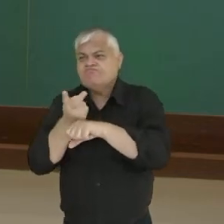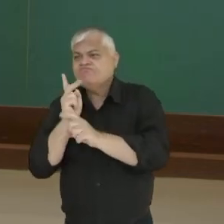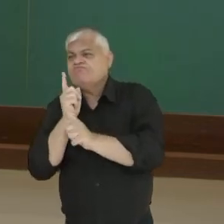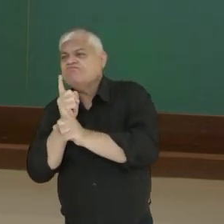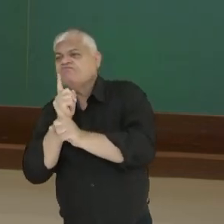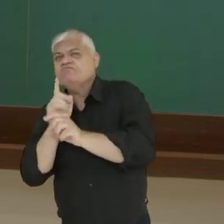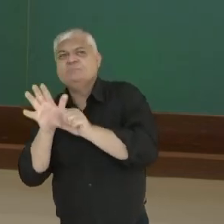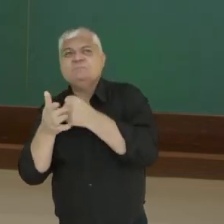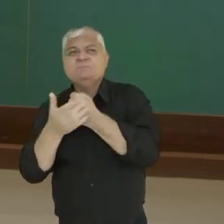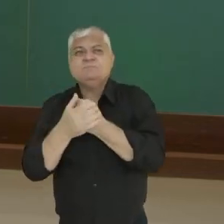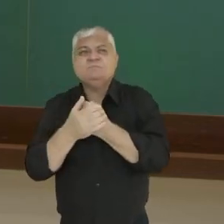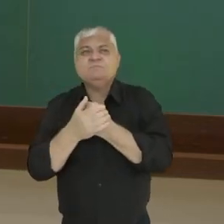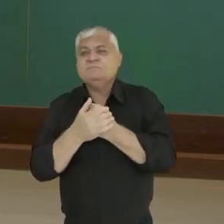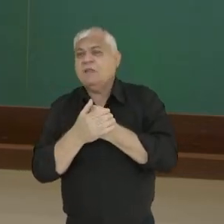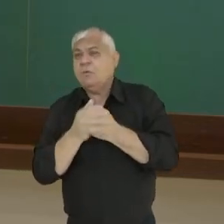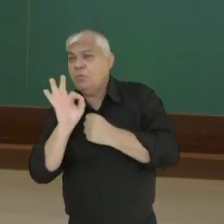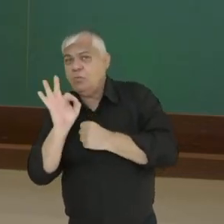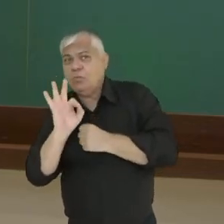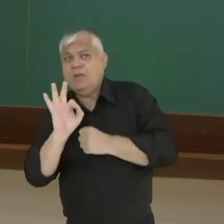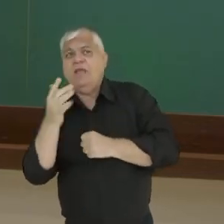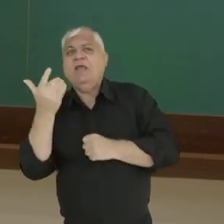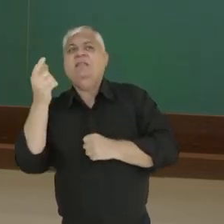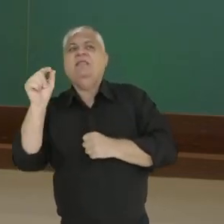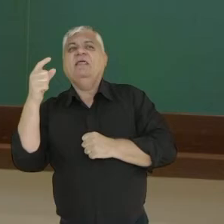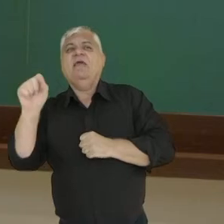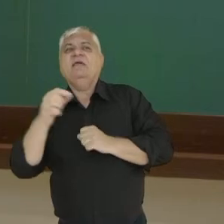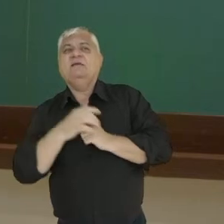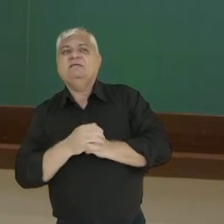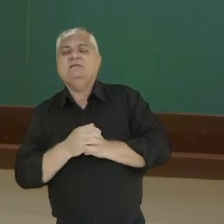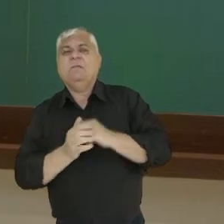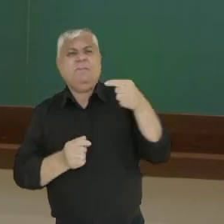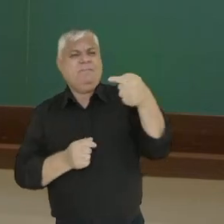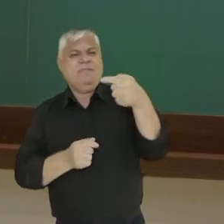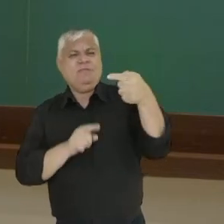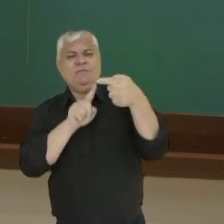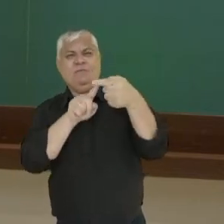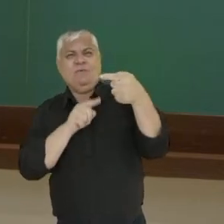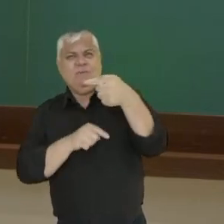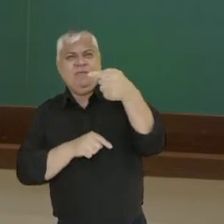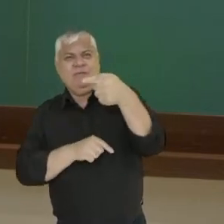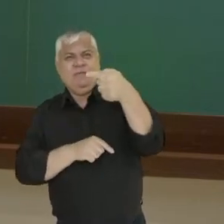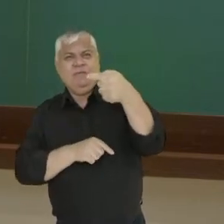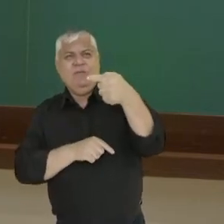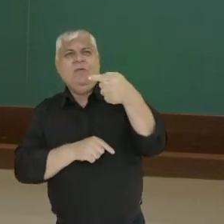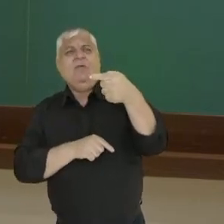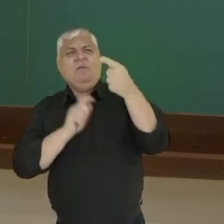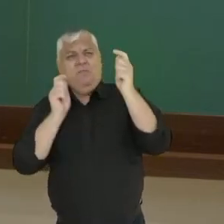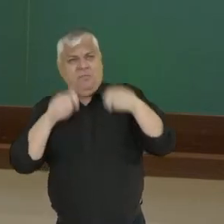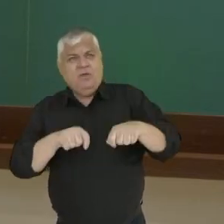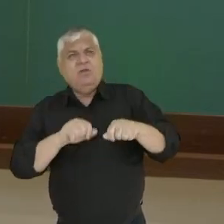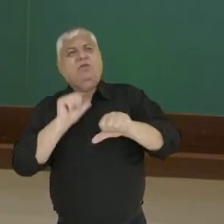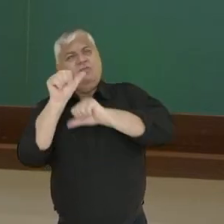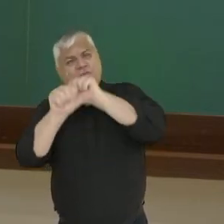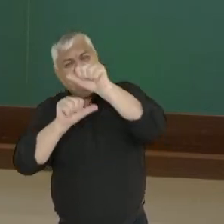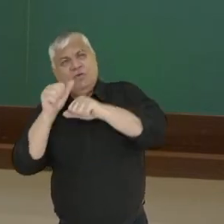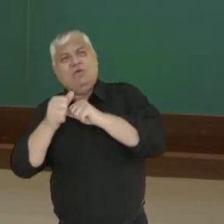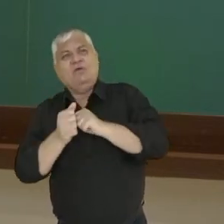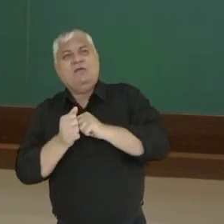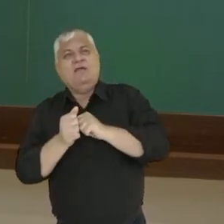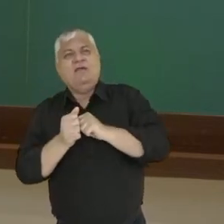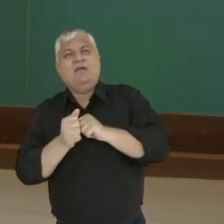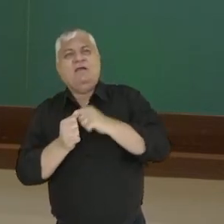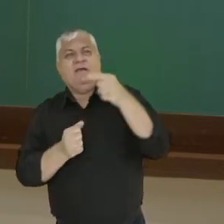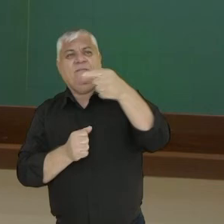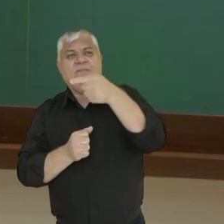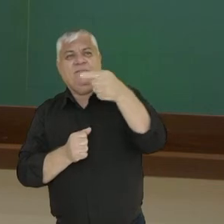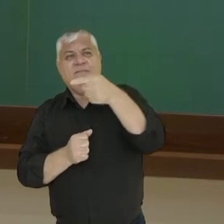não apareceu, é 10. Ah, mas esse sinal aqui agora, posso passar para o lado de lá? Posso, multiplicaria tudo por -1, esse